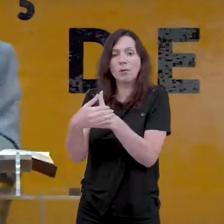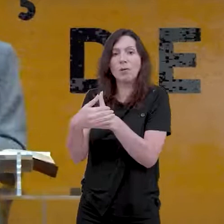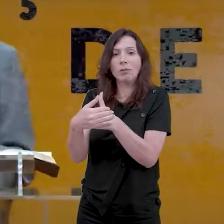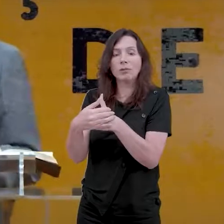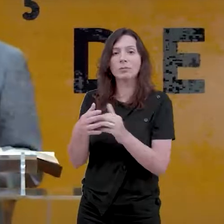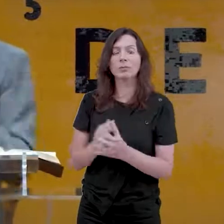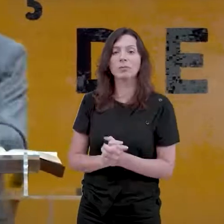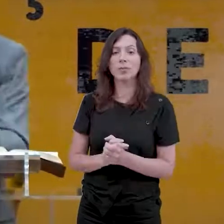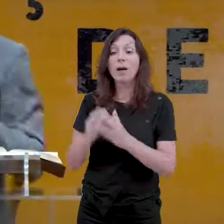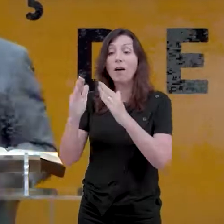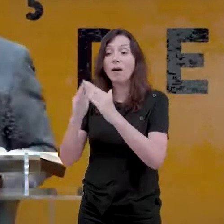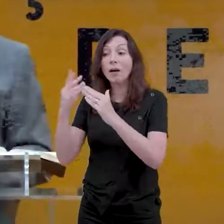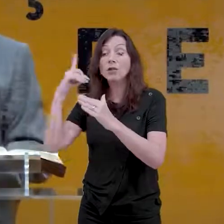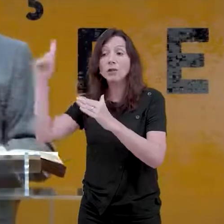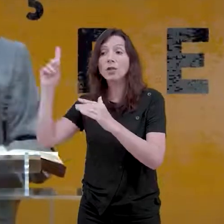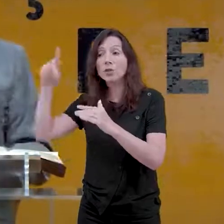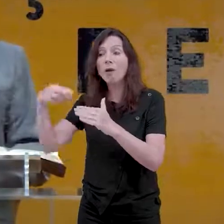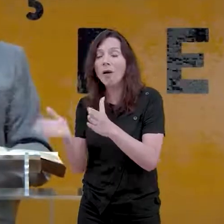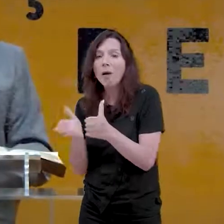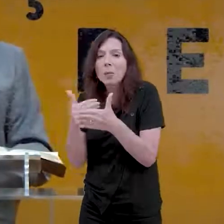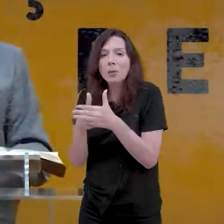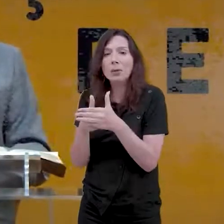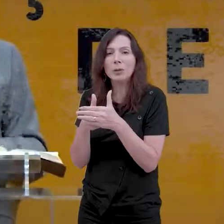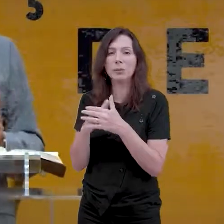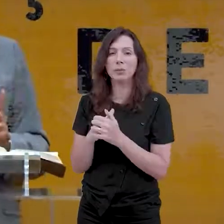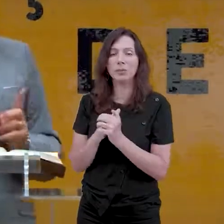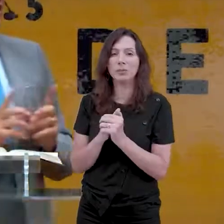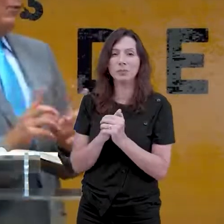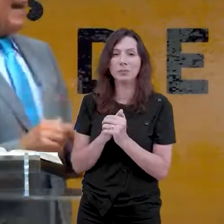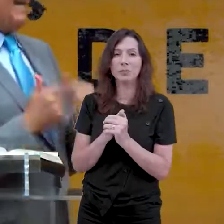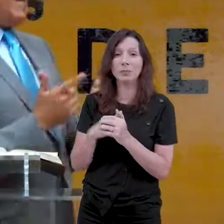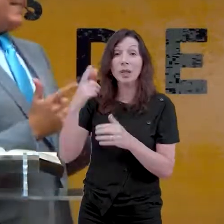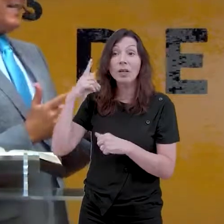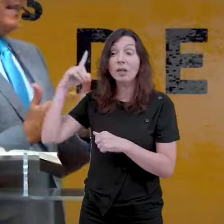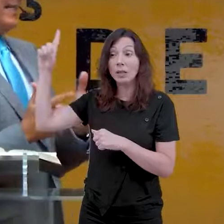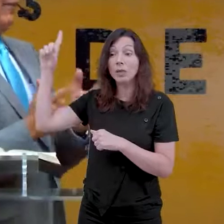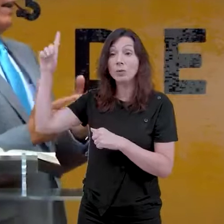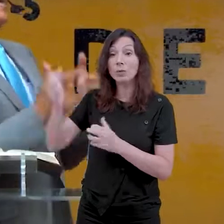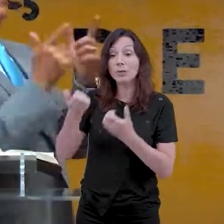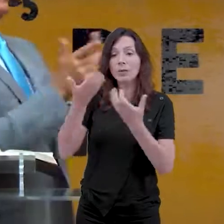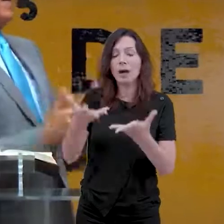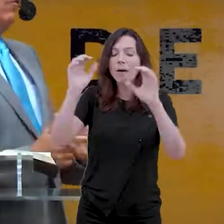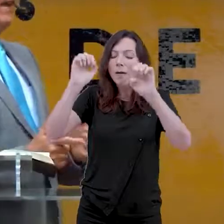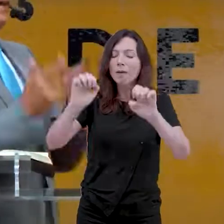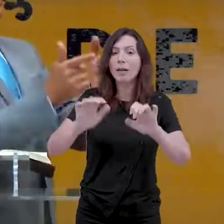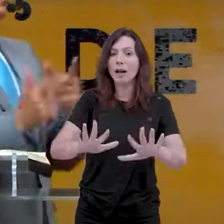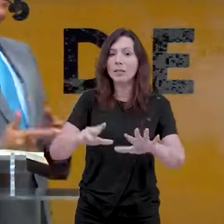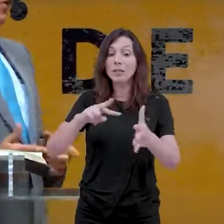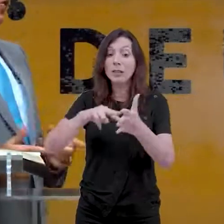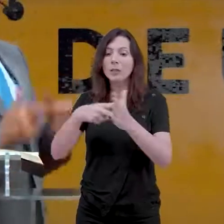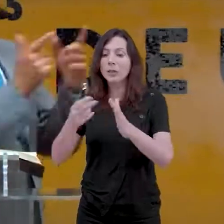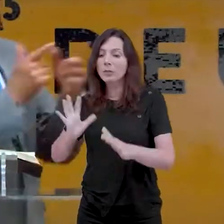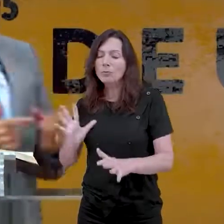abrigo na casa de Deus e no Deus da casa de Deus. Quando ele diz Deus dá graça, significa que Deus salva, que